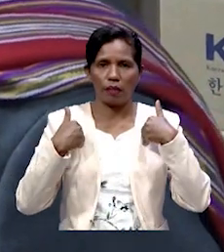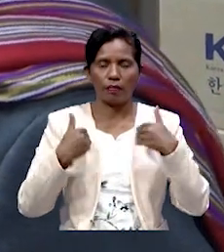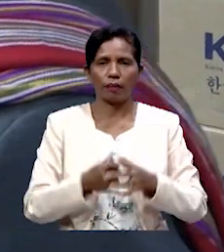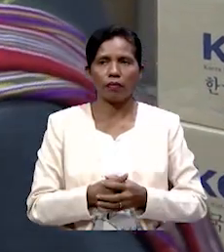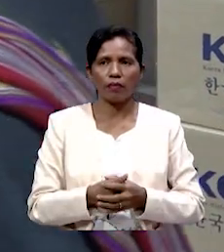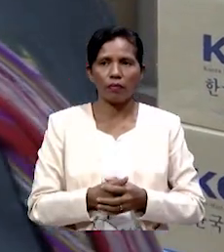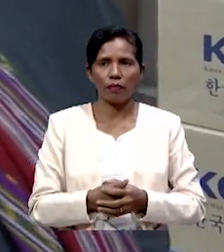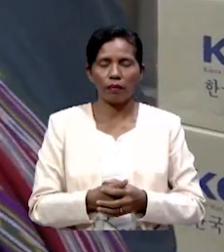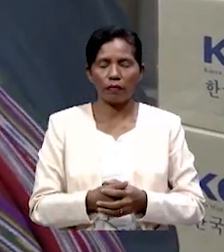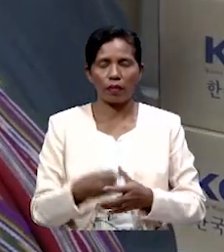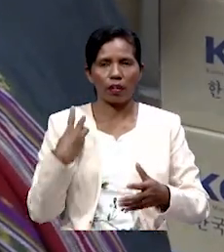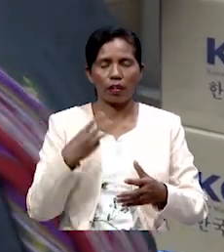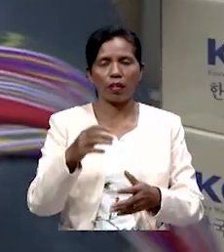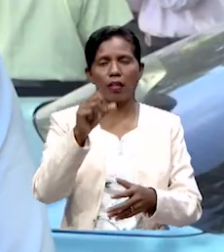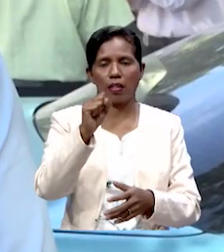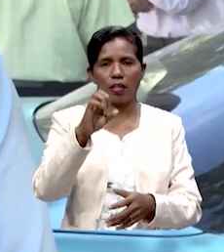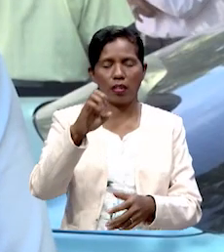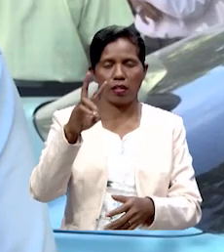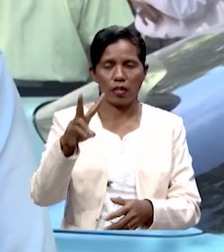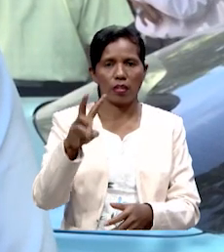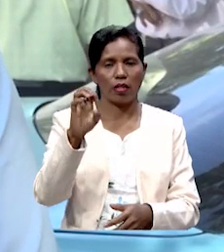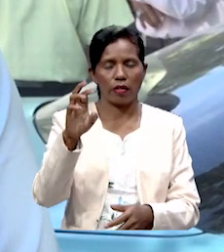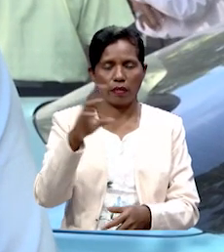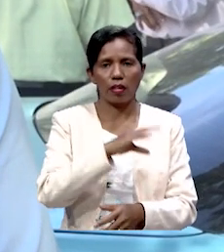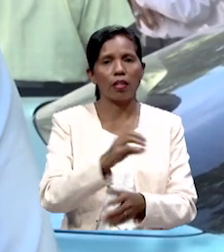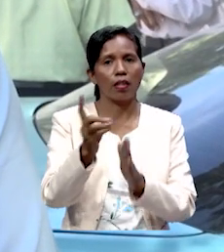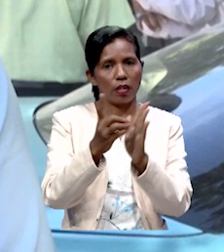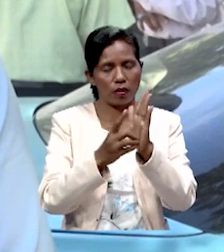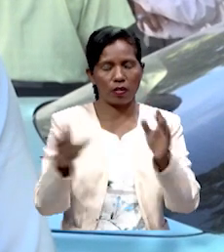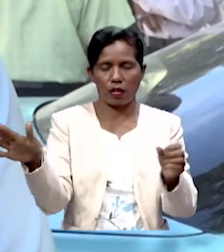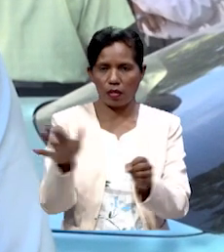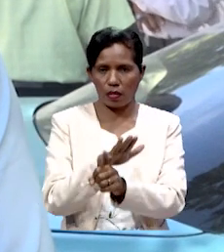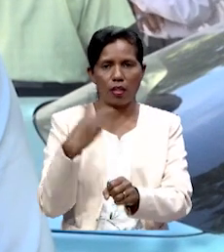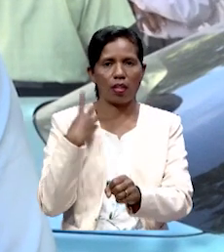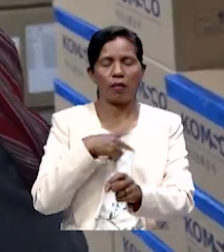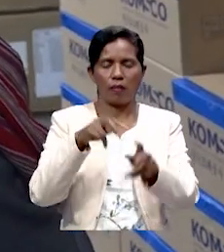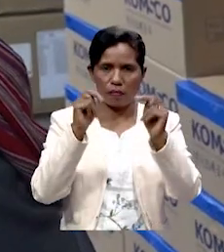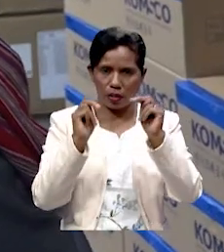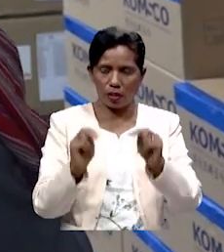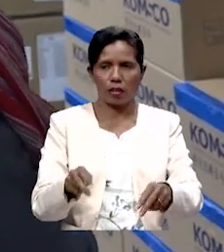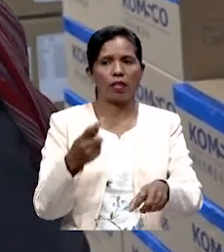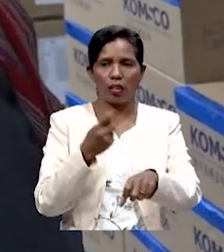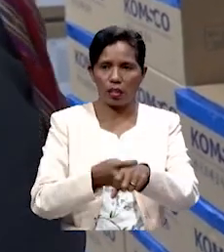itania server ne maka linha dados ne como nakono, então a mi precisa tempo